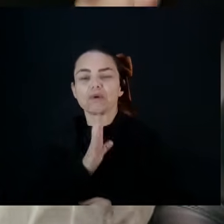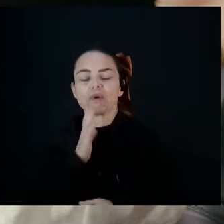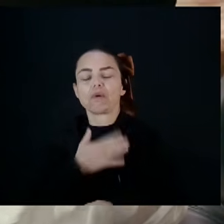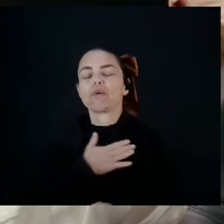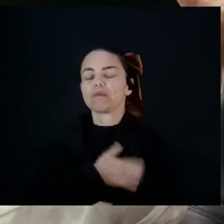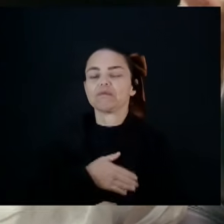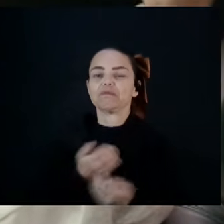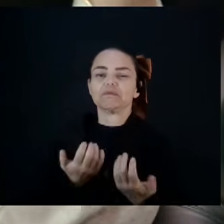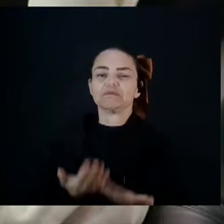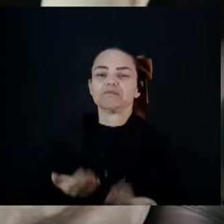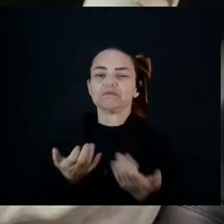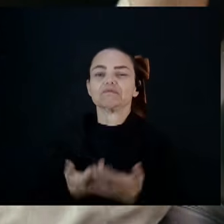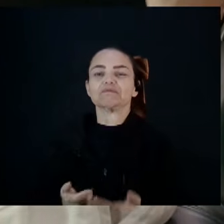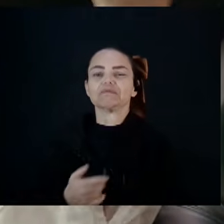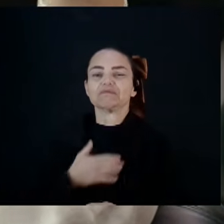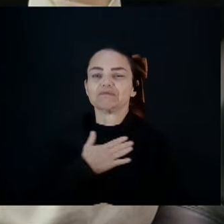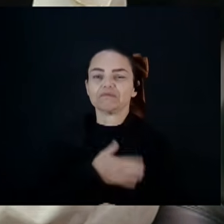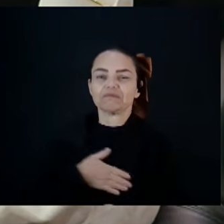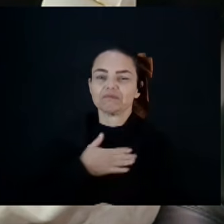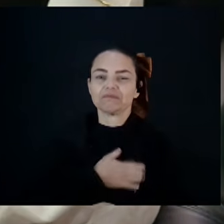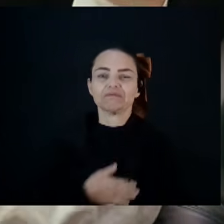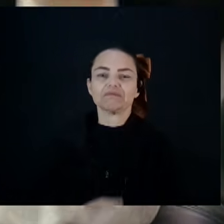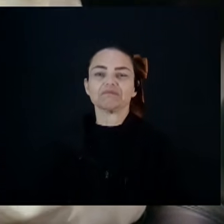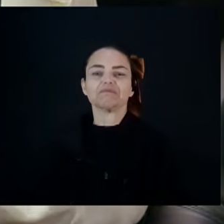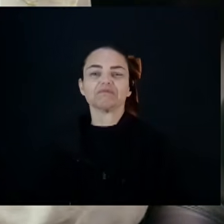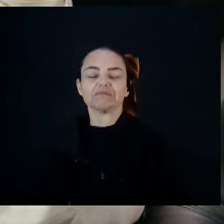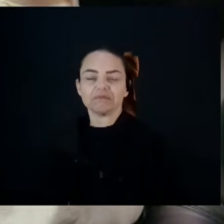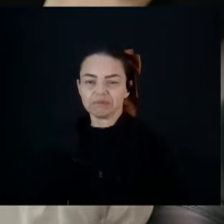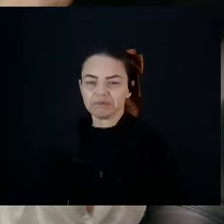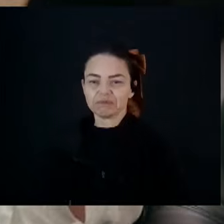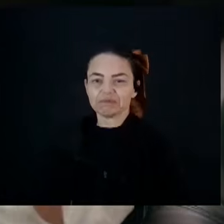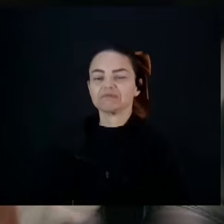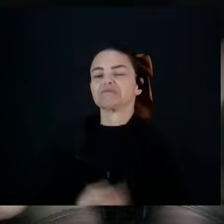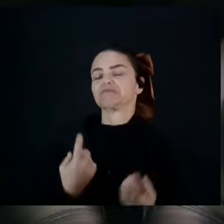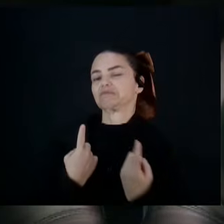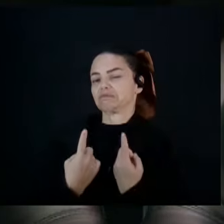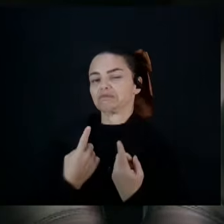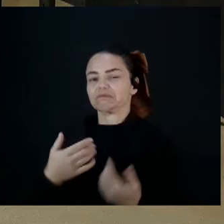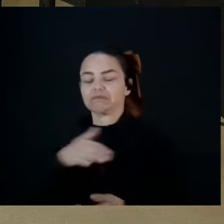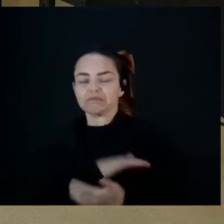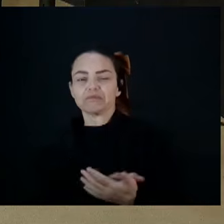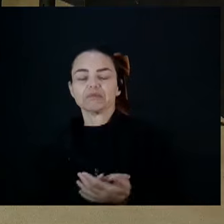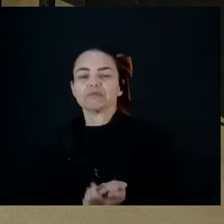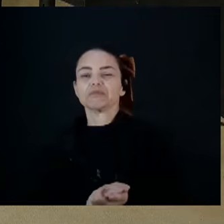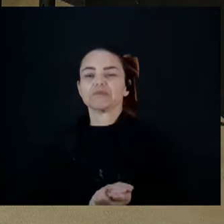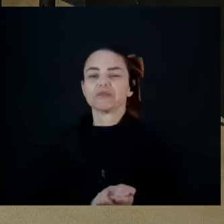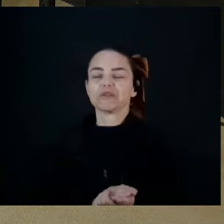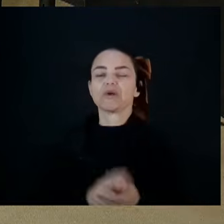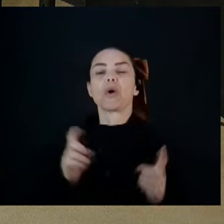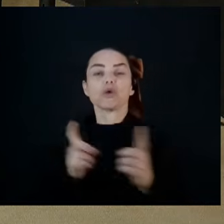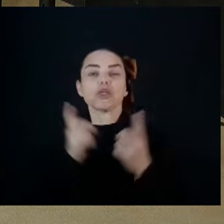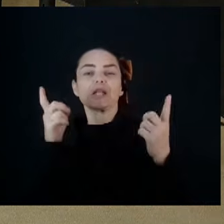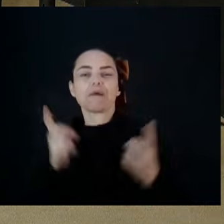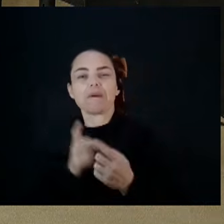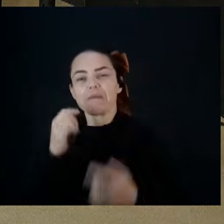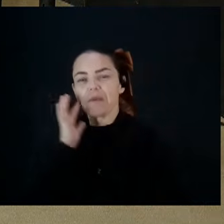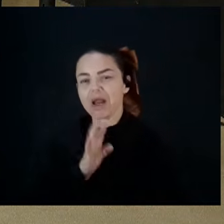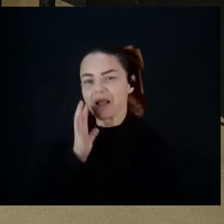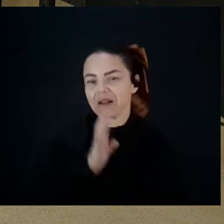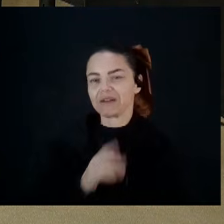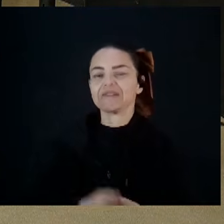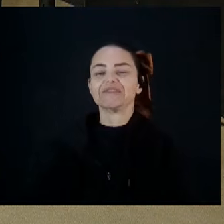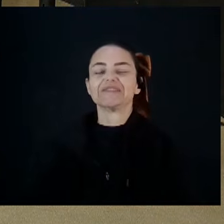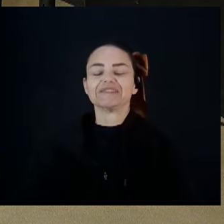muito gostoso, a sua dinâmica aqui é bem bacana. Ai, que legal, fico lisonjeada, Você viu? não é